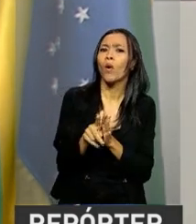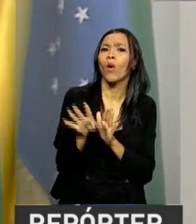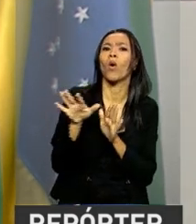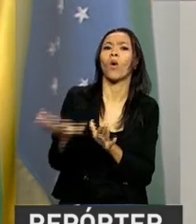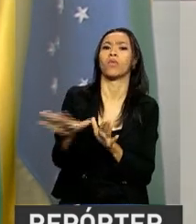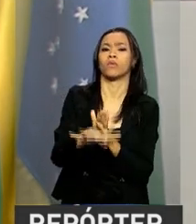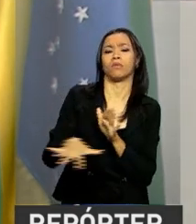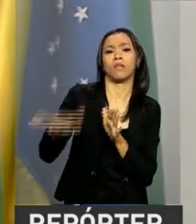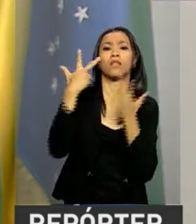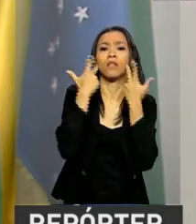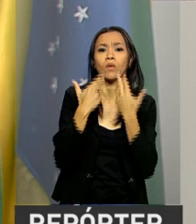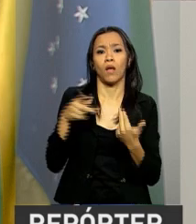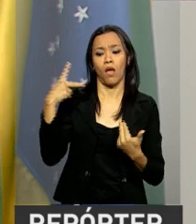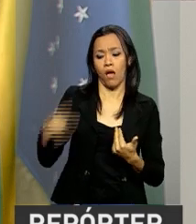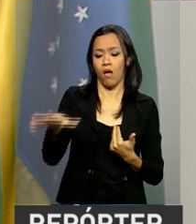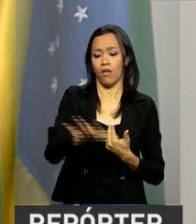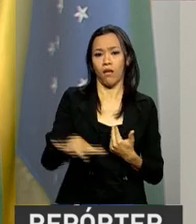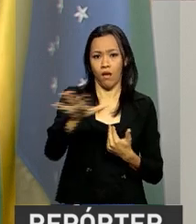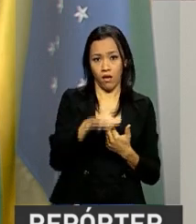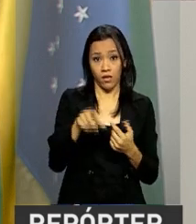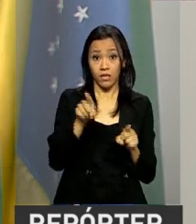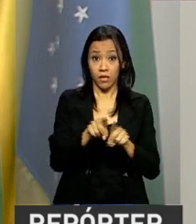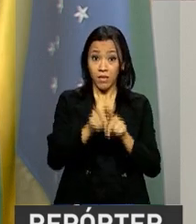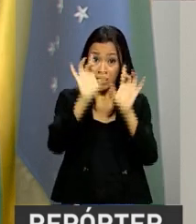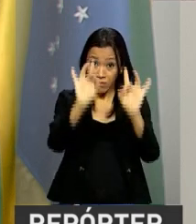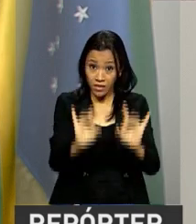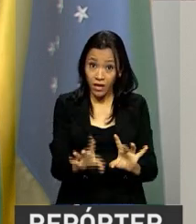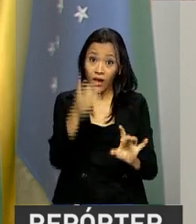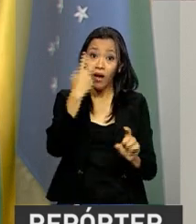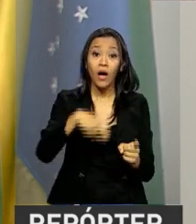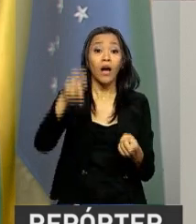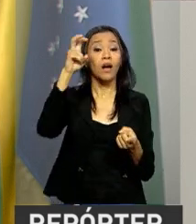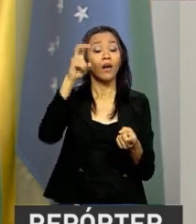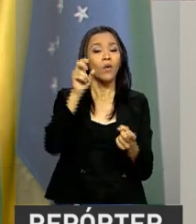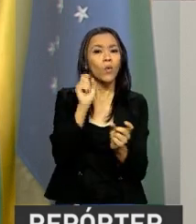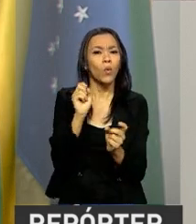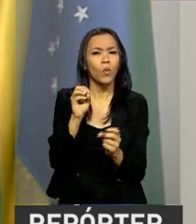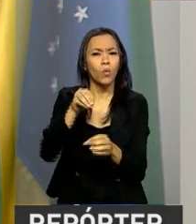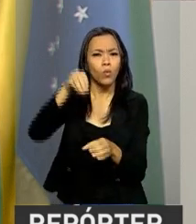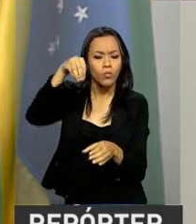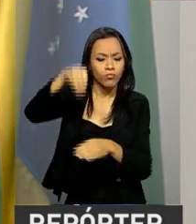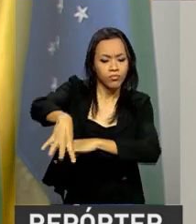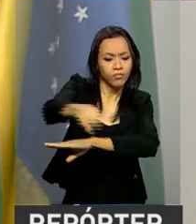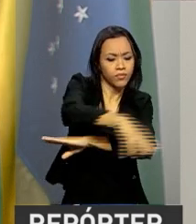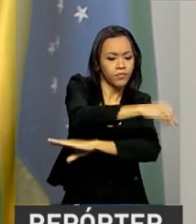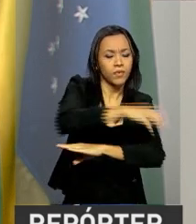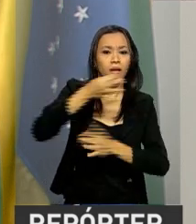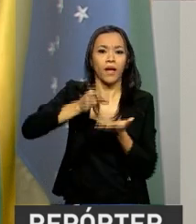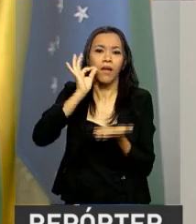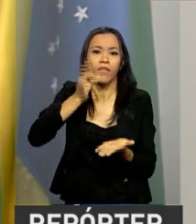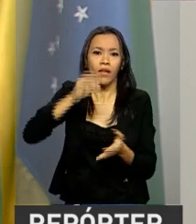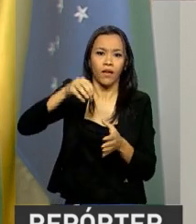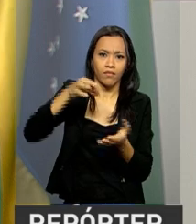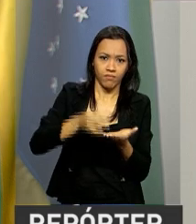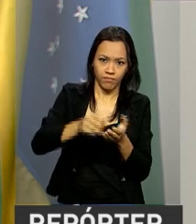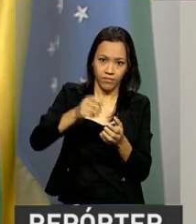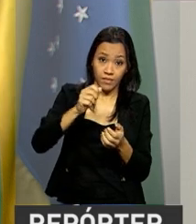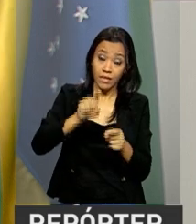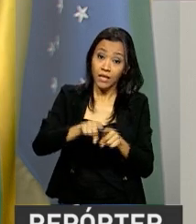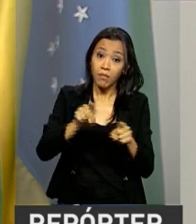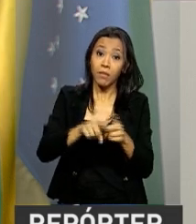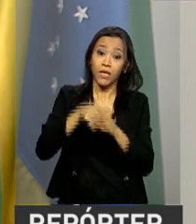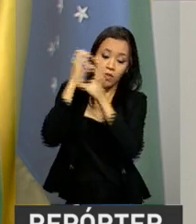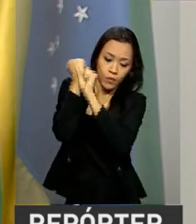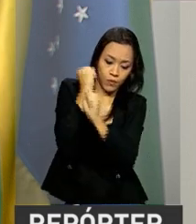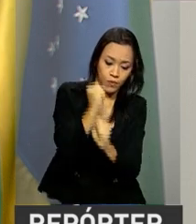da da atividade econômica em especial da cultura do café no estado de Minas Gerais e da cana de açúcar